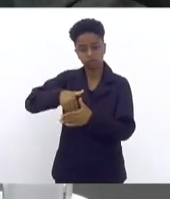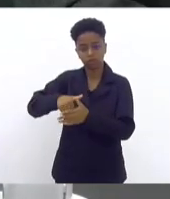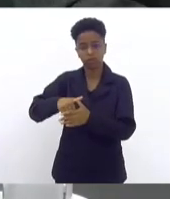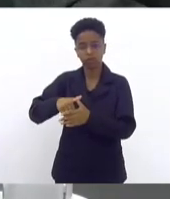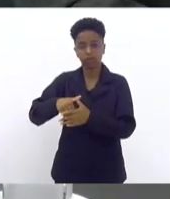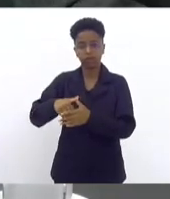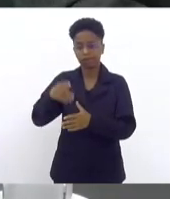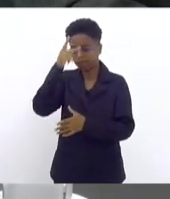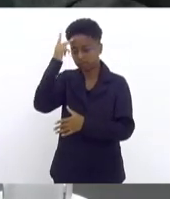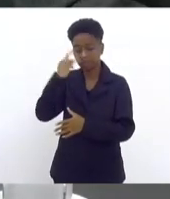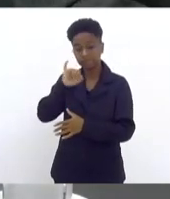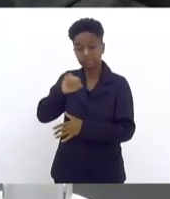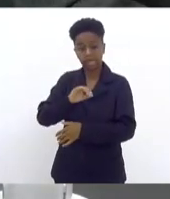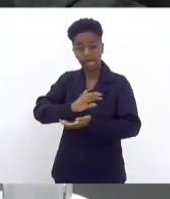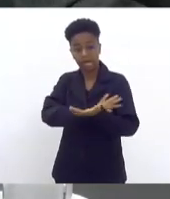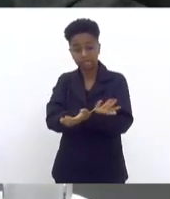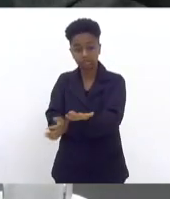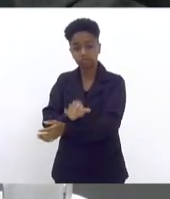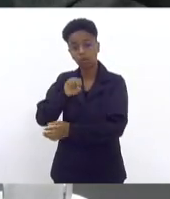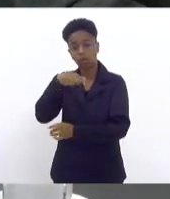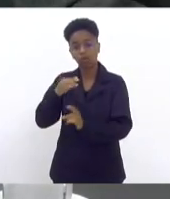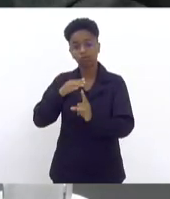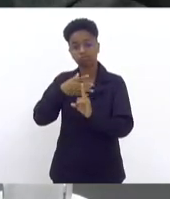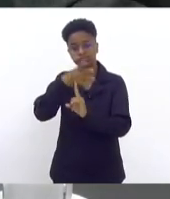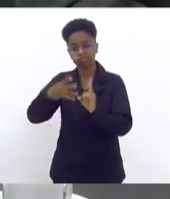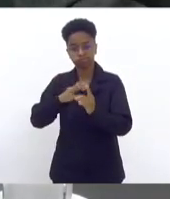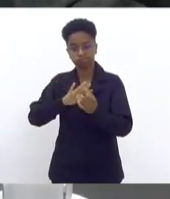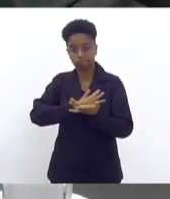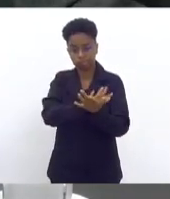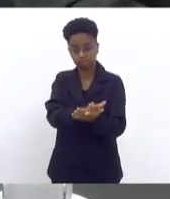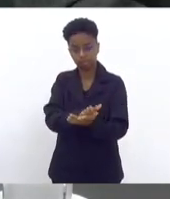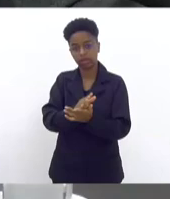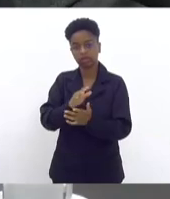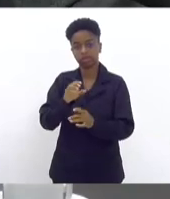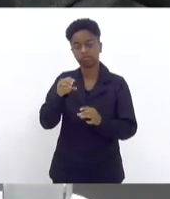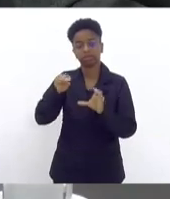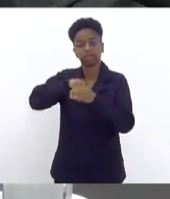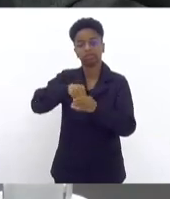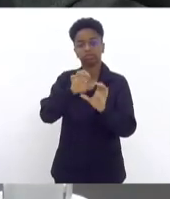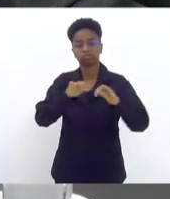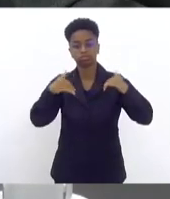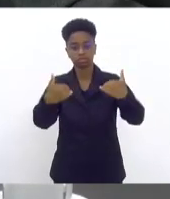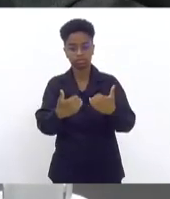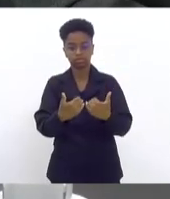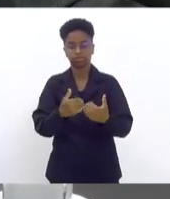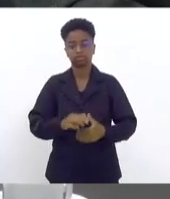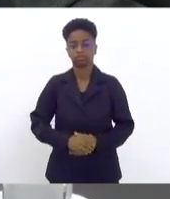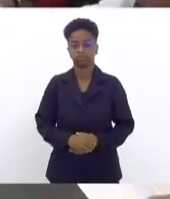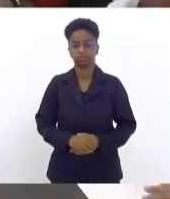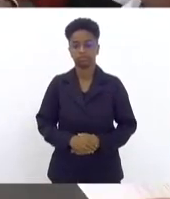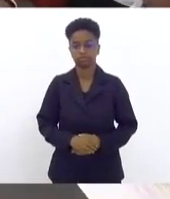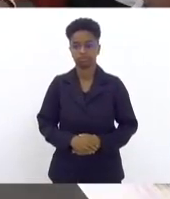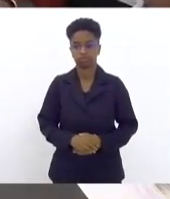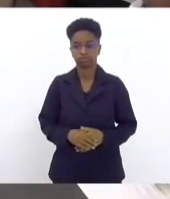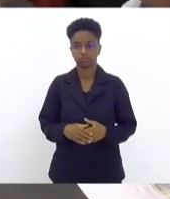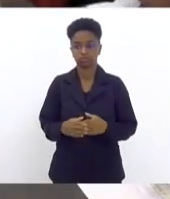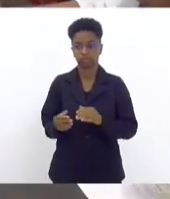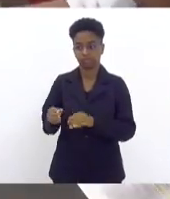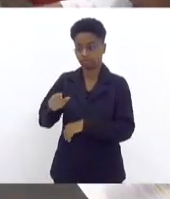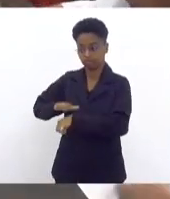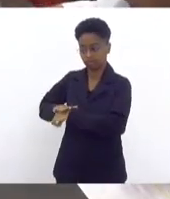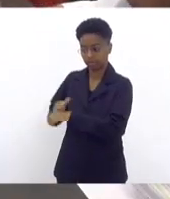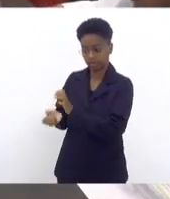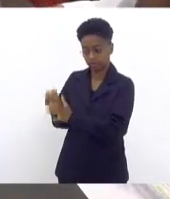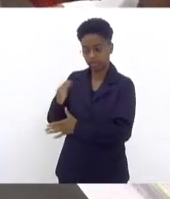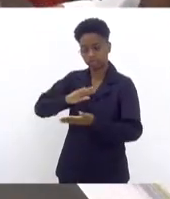praticarem atos de racismo ou homofobia nos estádios. Como é o parecer? A pedido da autora, vou retirar